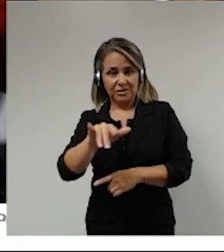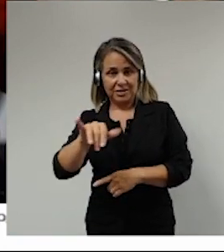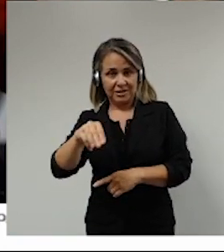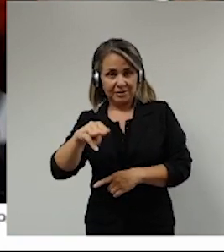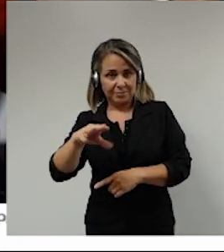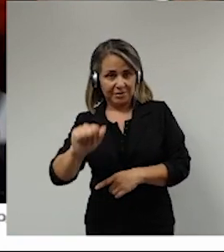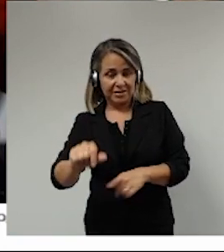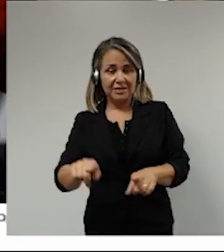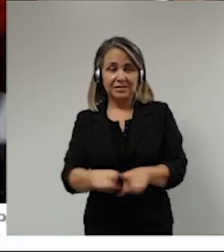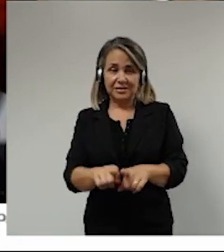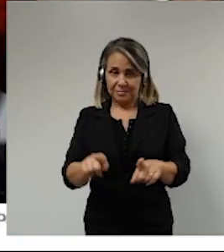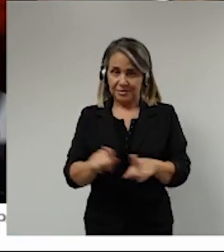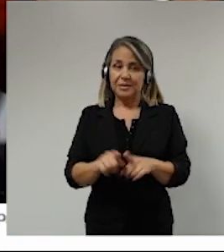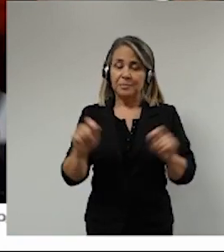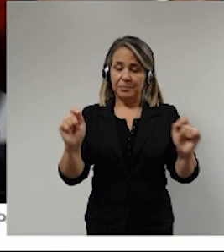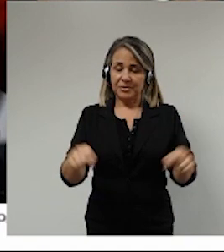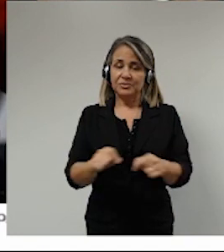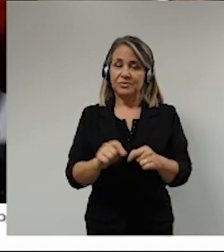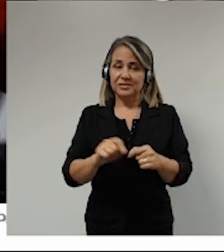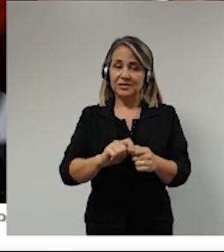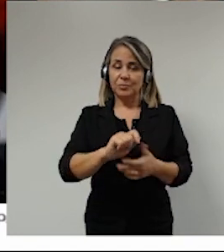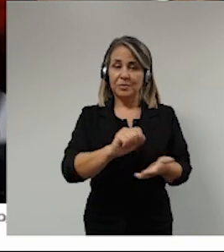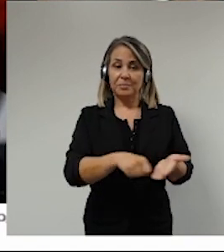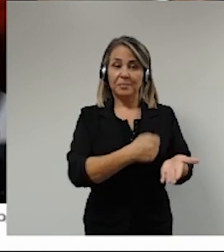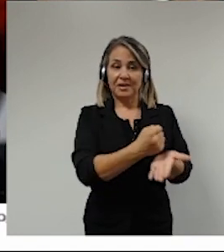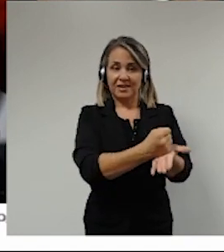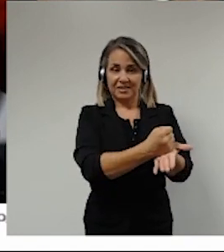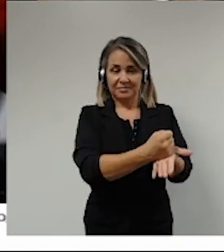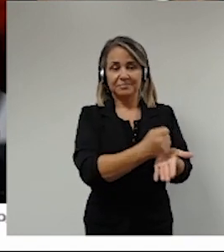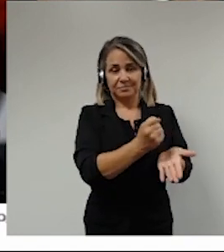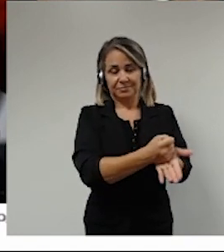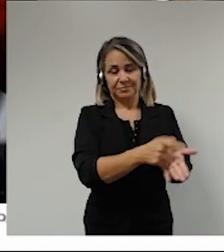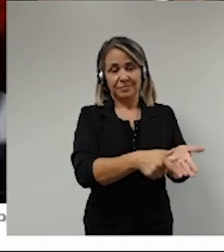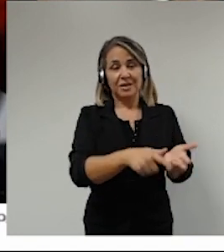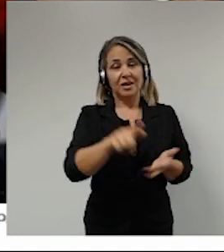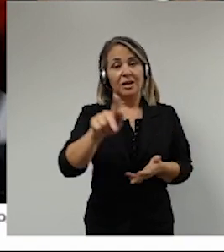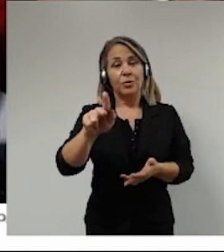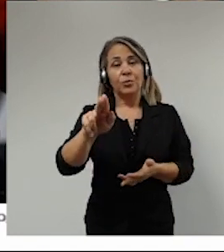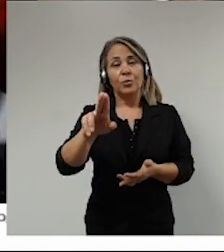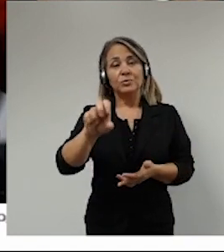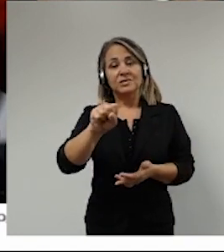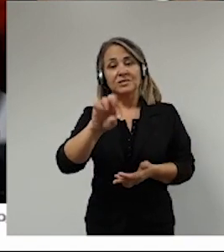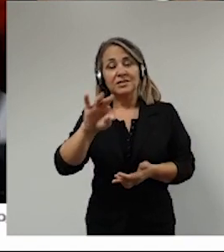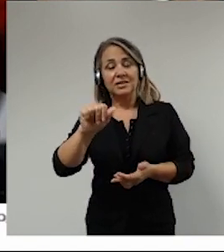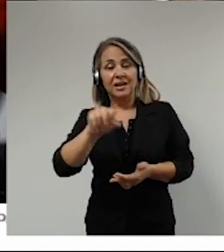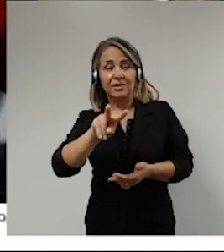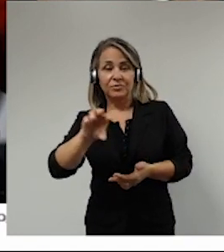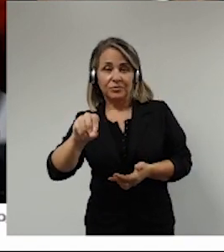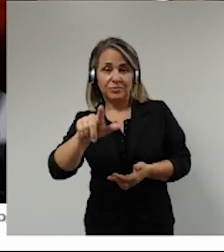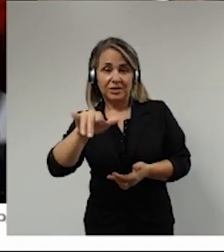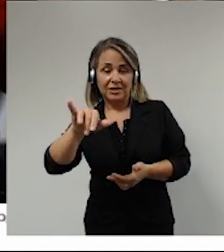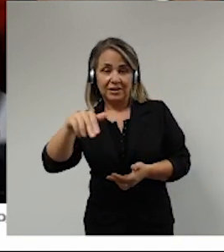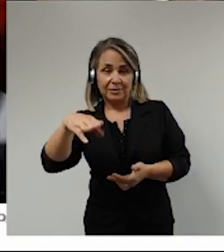são passíveis de registro de marca. O Gustavo Lima apareceu